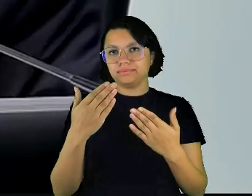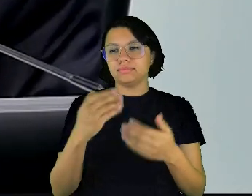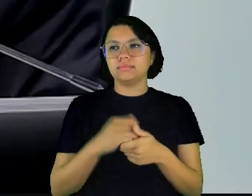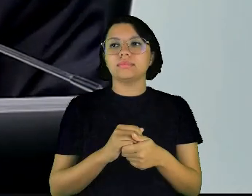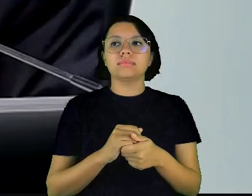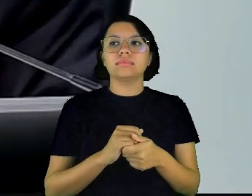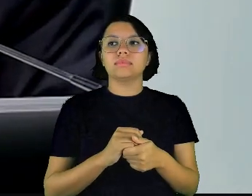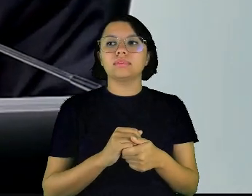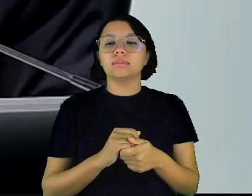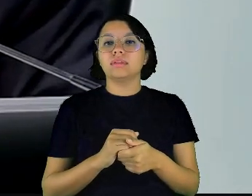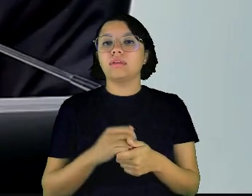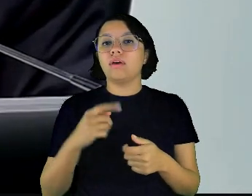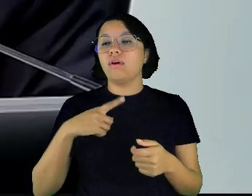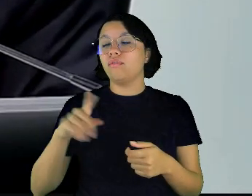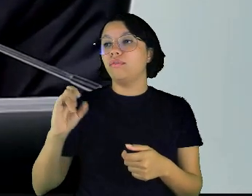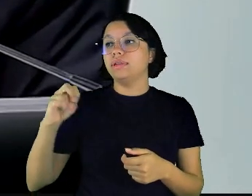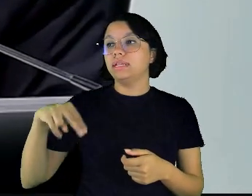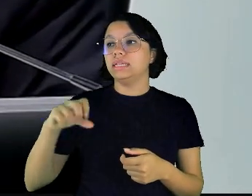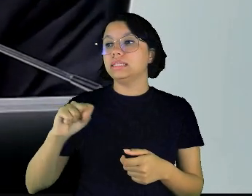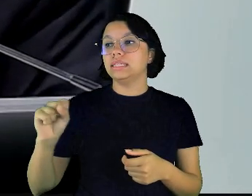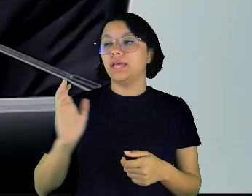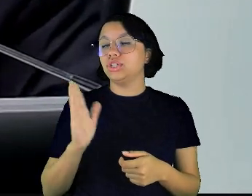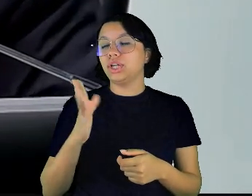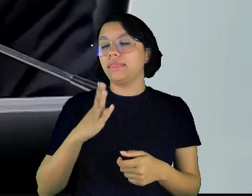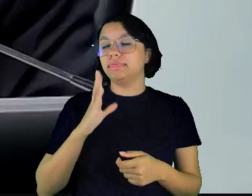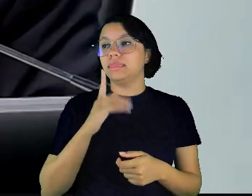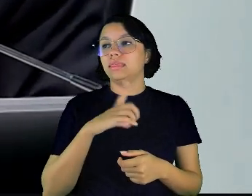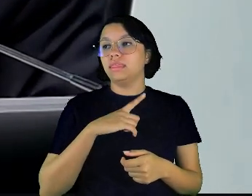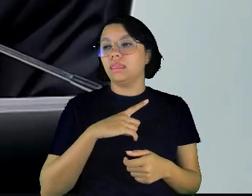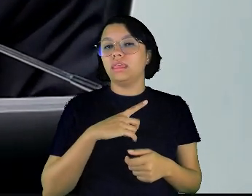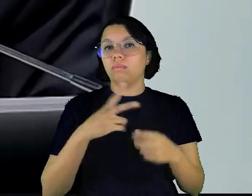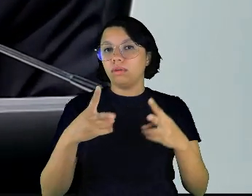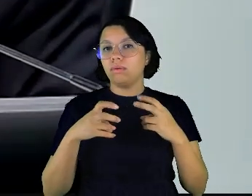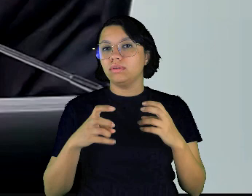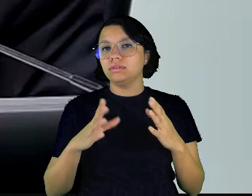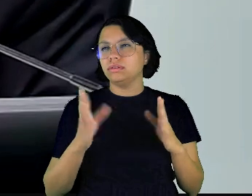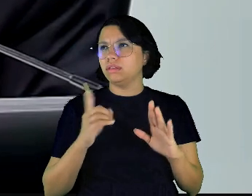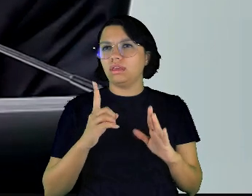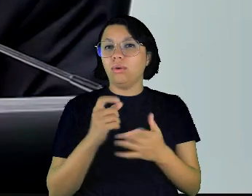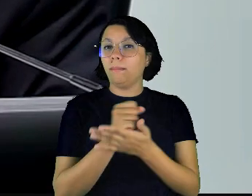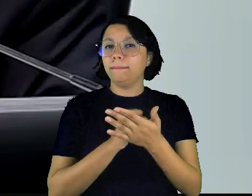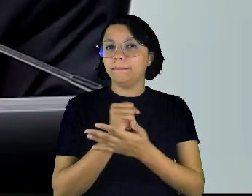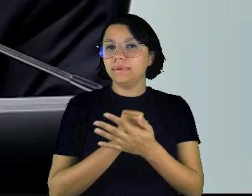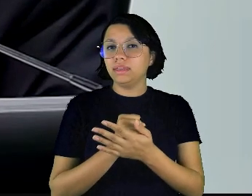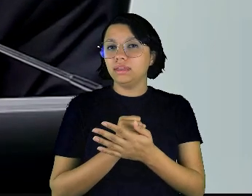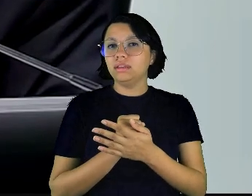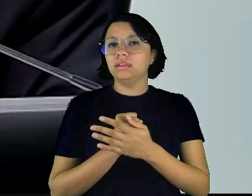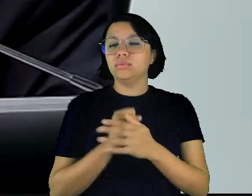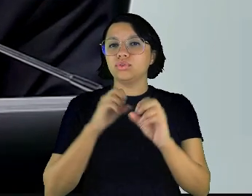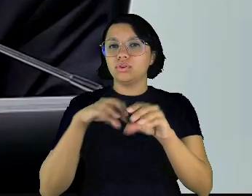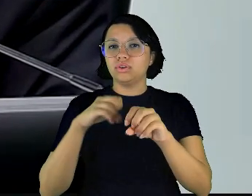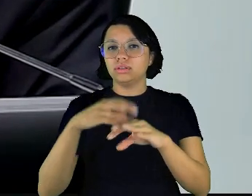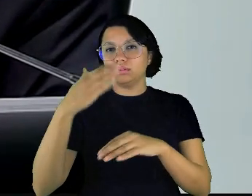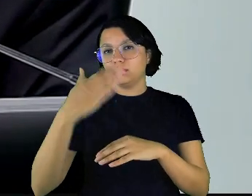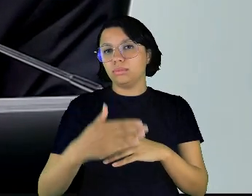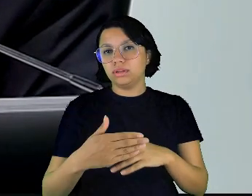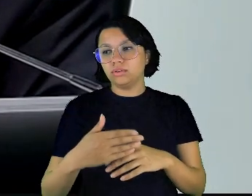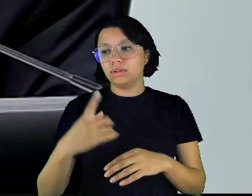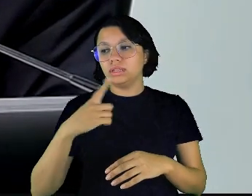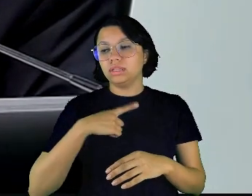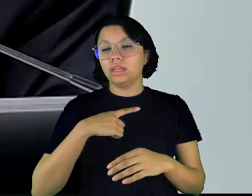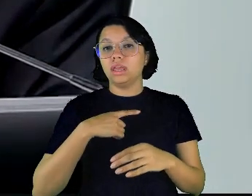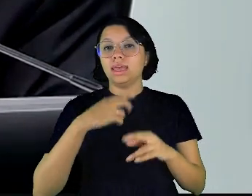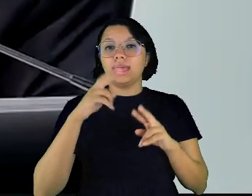tempo reconhecido. Então, precisaríamos de um mínimo de instrução probatória. E que houvesse exame